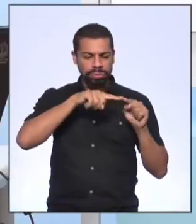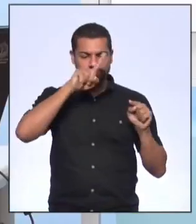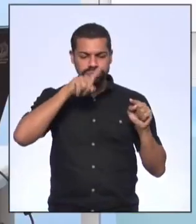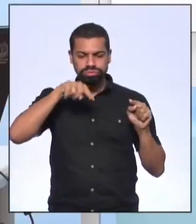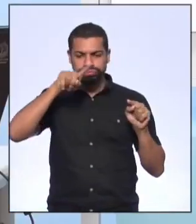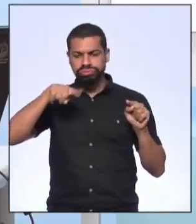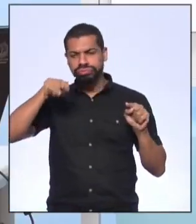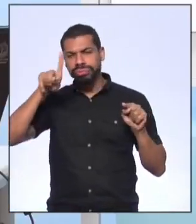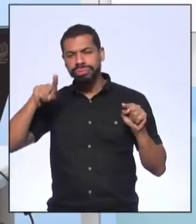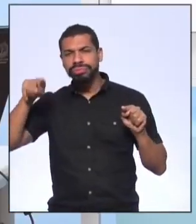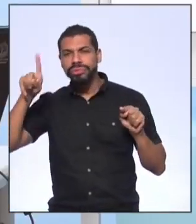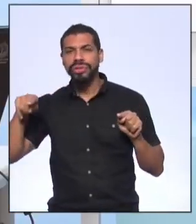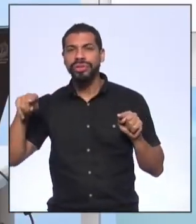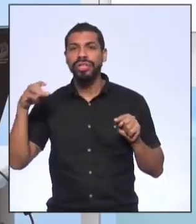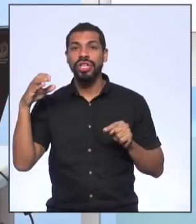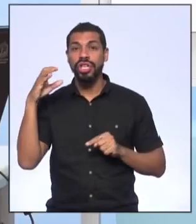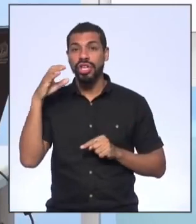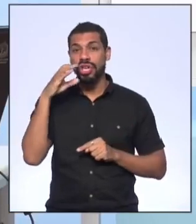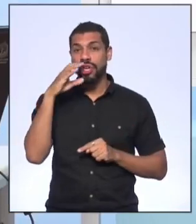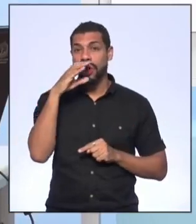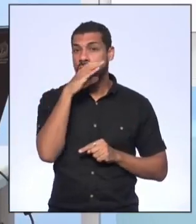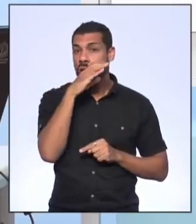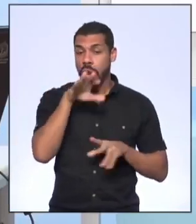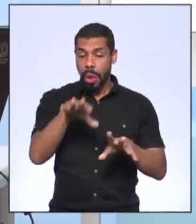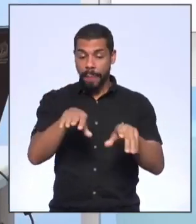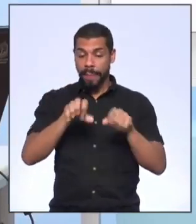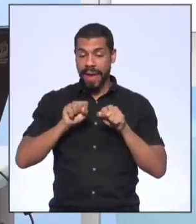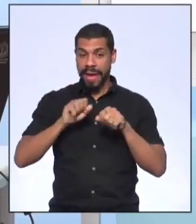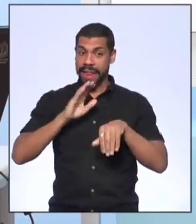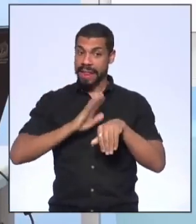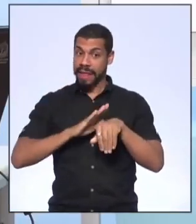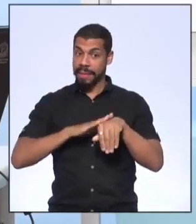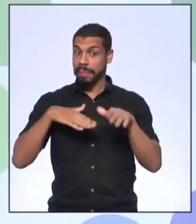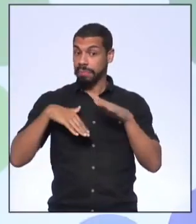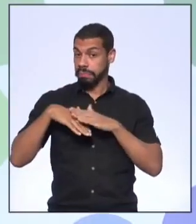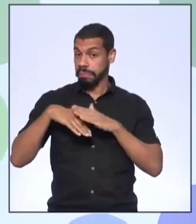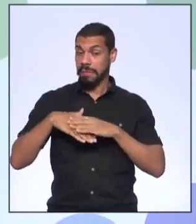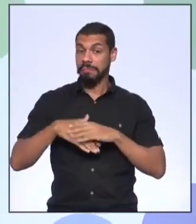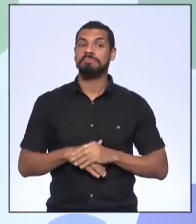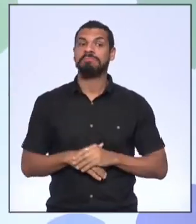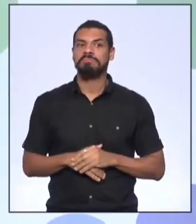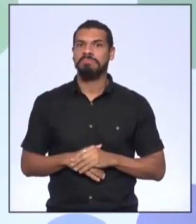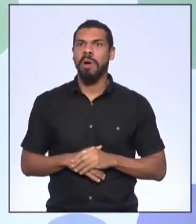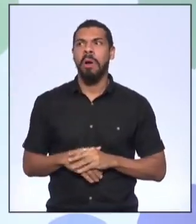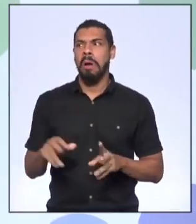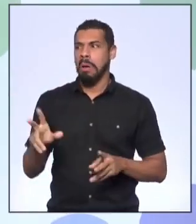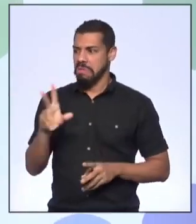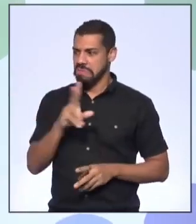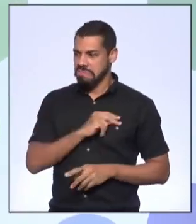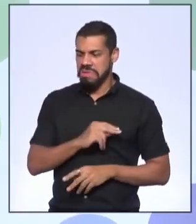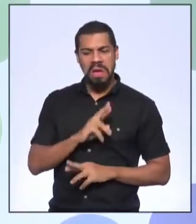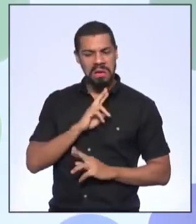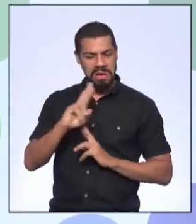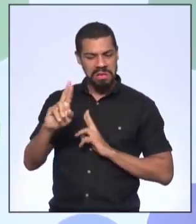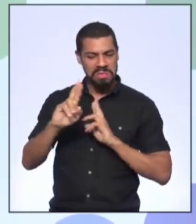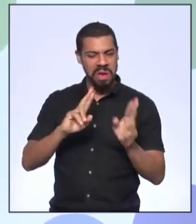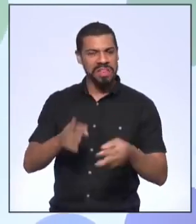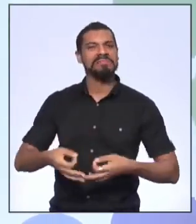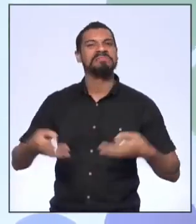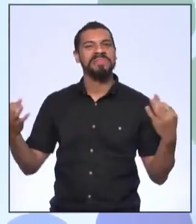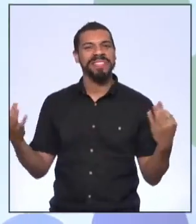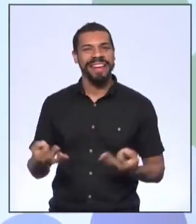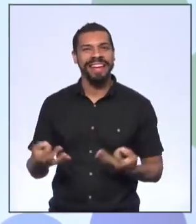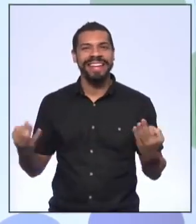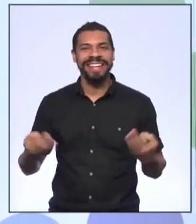calor não cheguem nas nossas mãos. No micro-ondas? É. Nossa, as ondas de calor, certo. Vamos